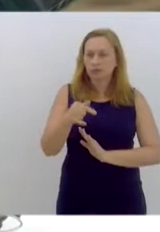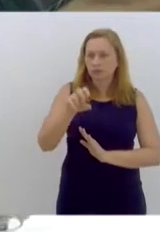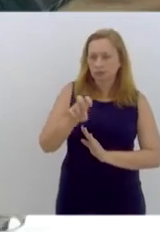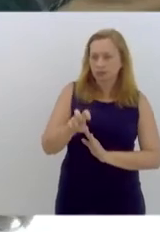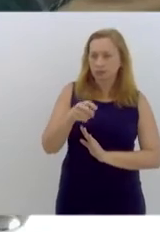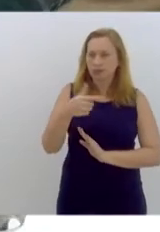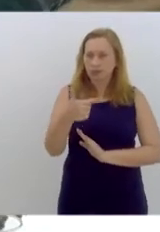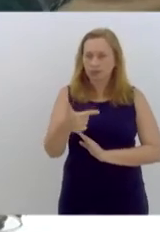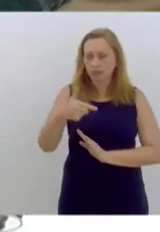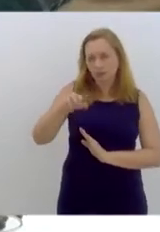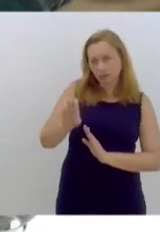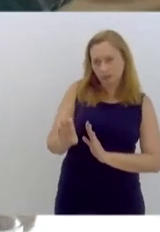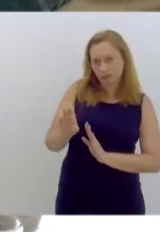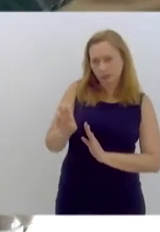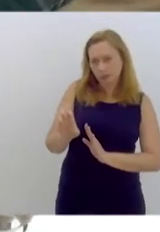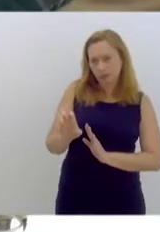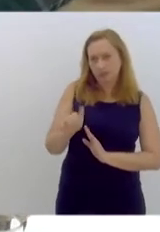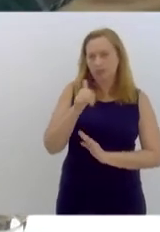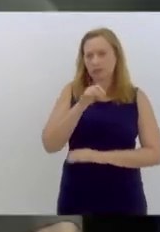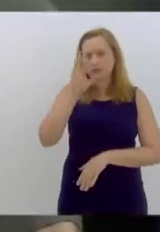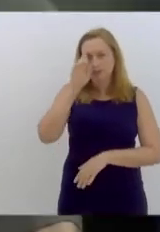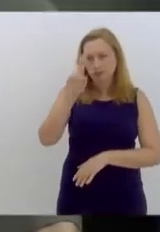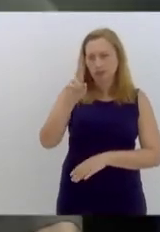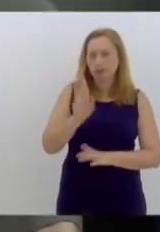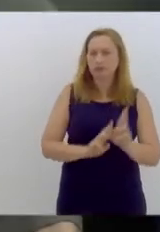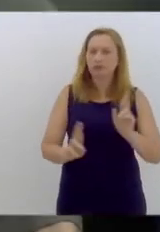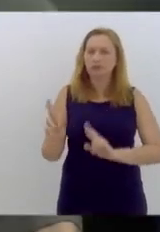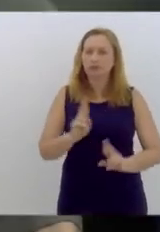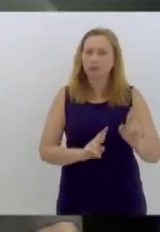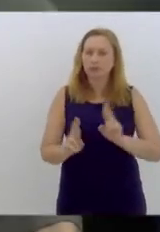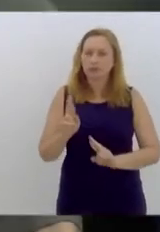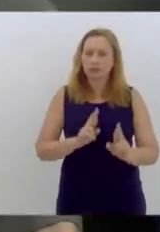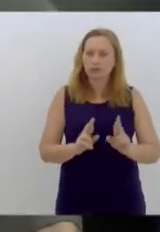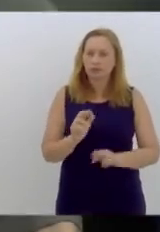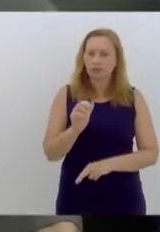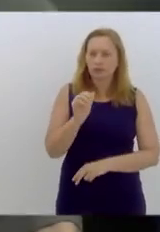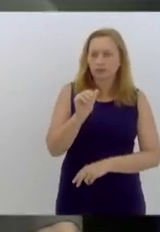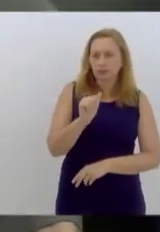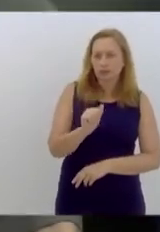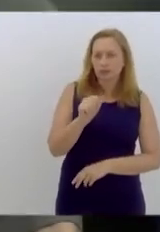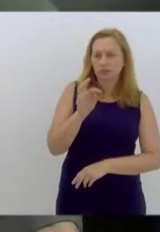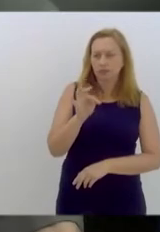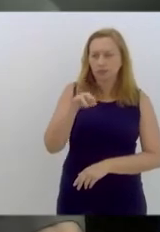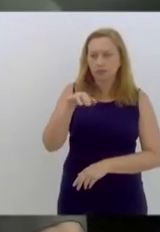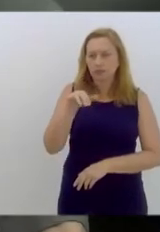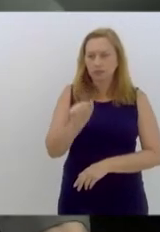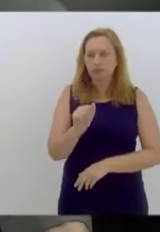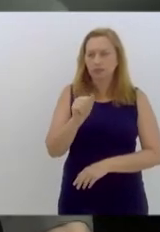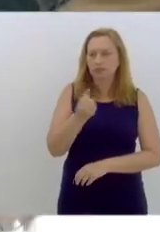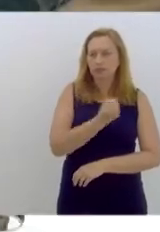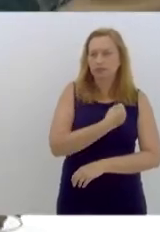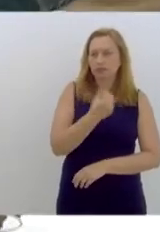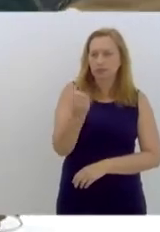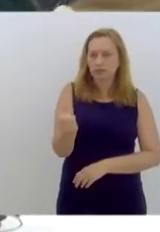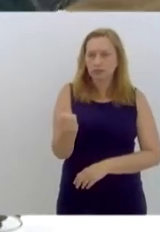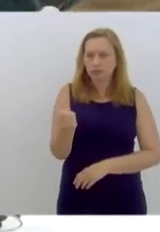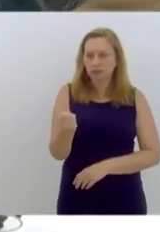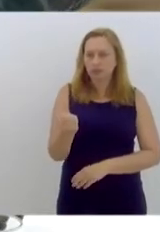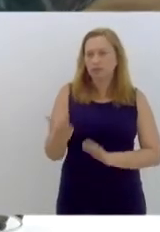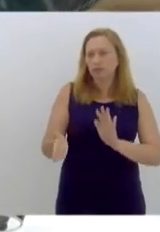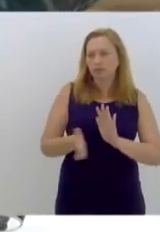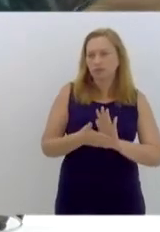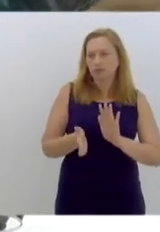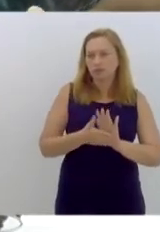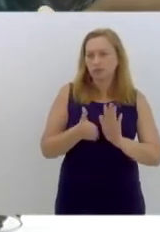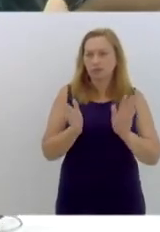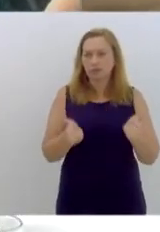e a senhora, em relação ao texto da aditiva número 6, que é a tal proposta que a